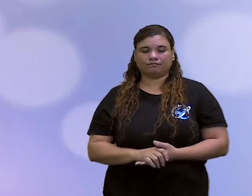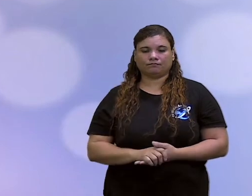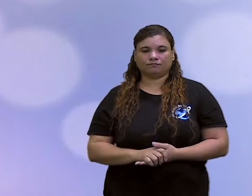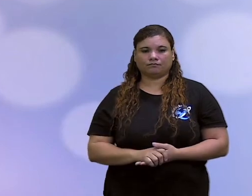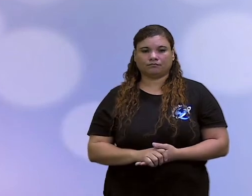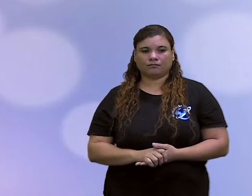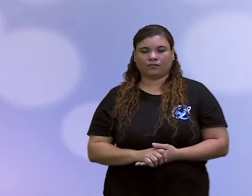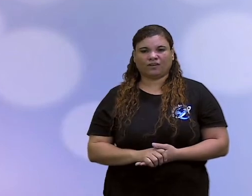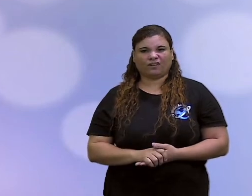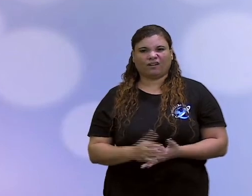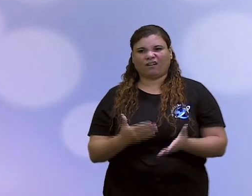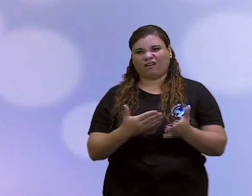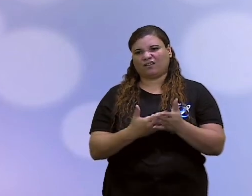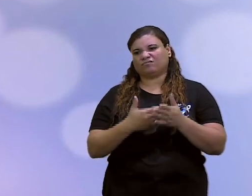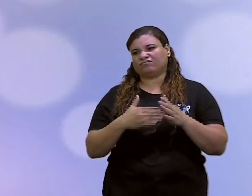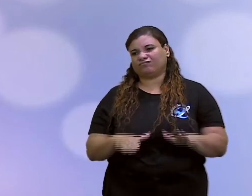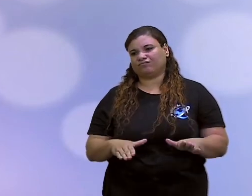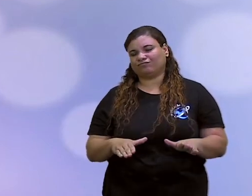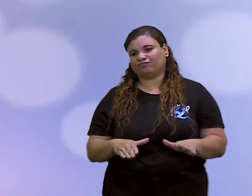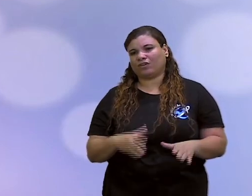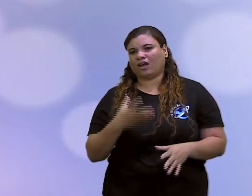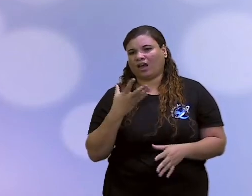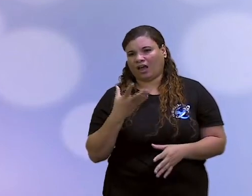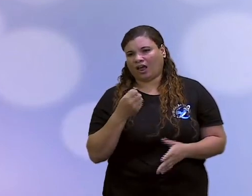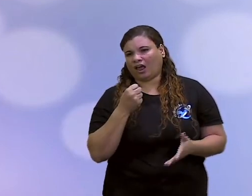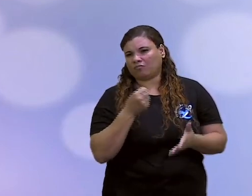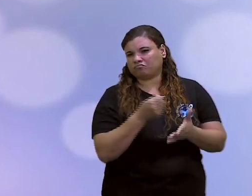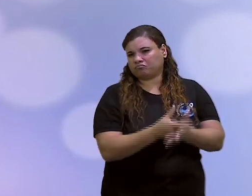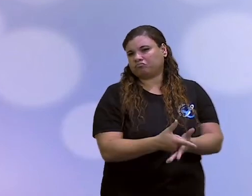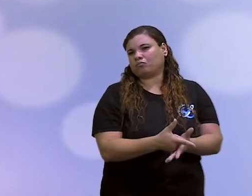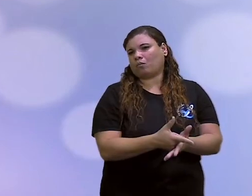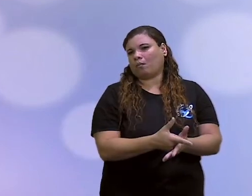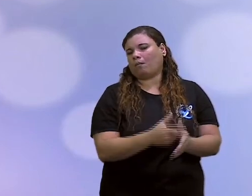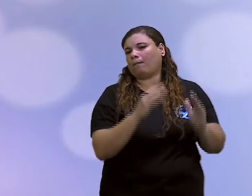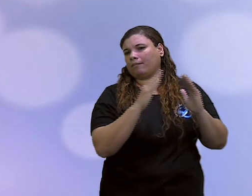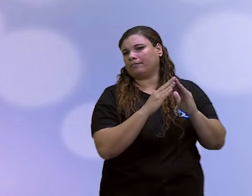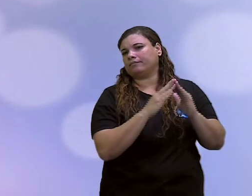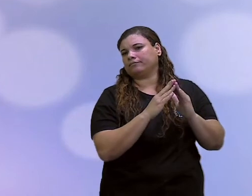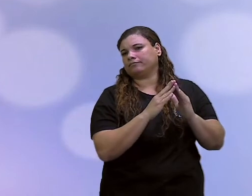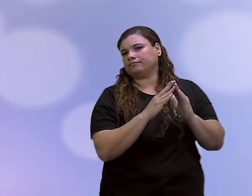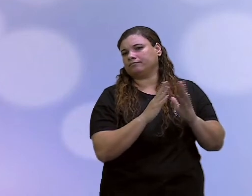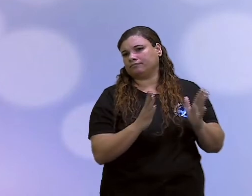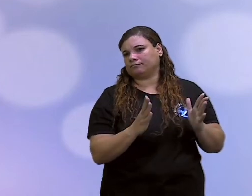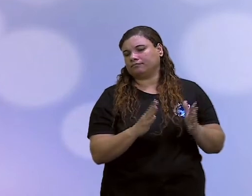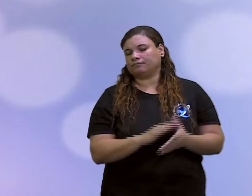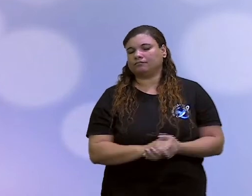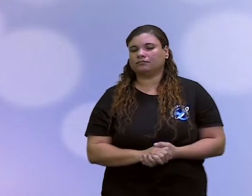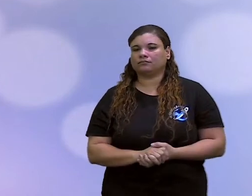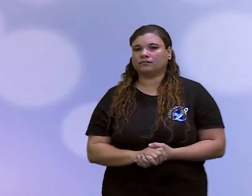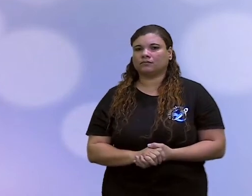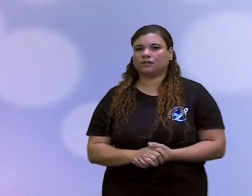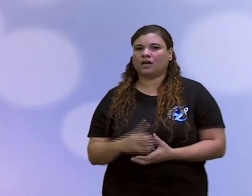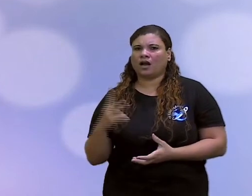decidiram comprar a casa amanhã. Marcela e Daniela viajaram para